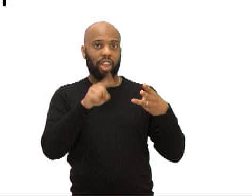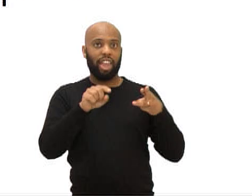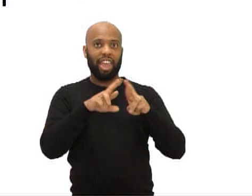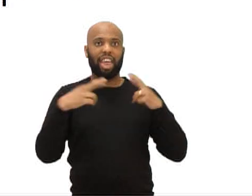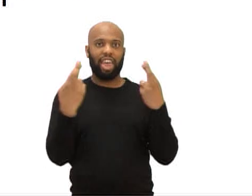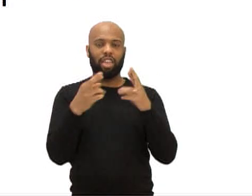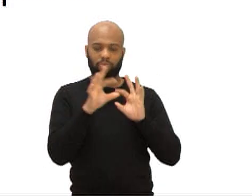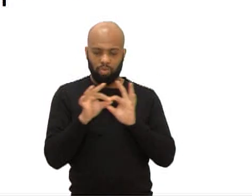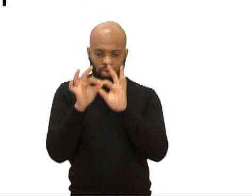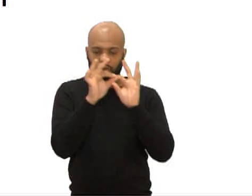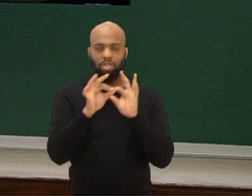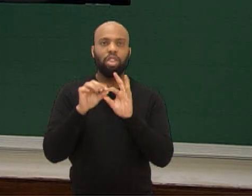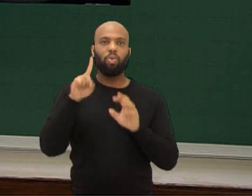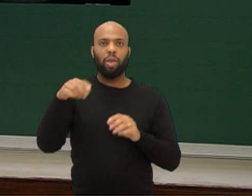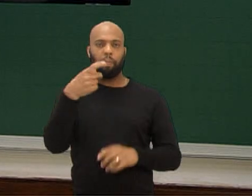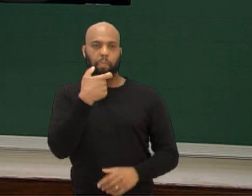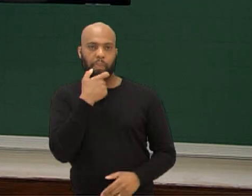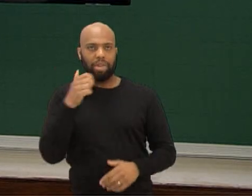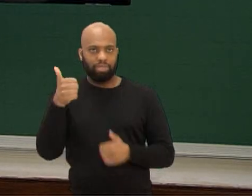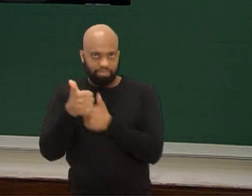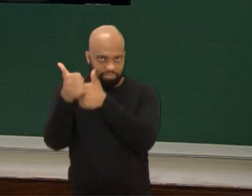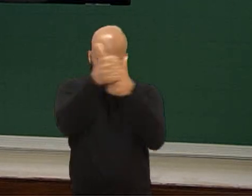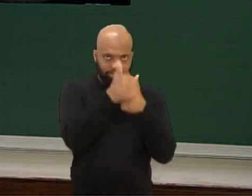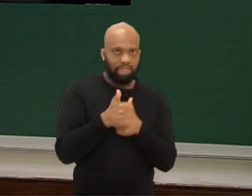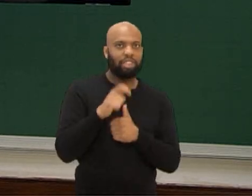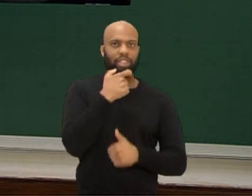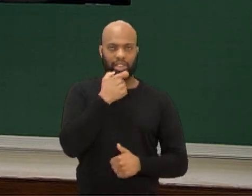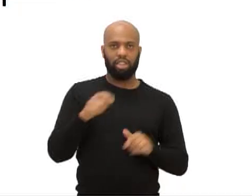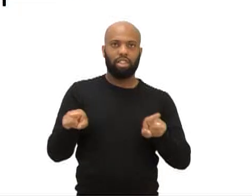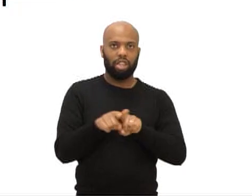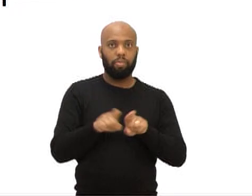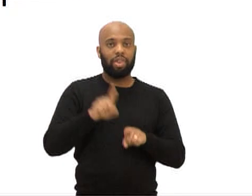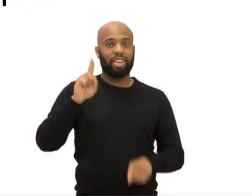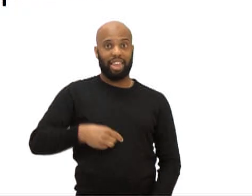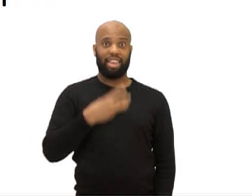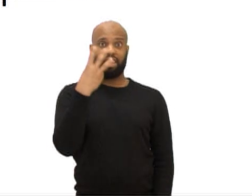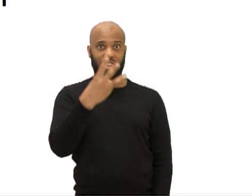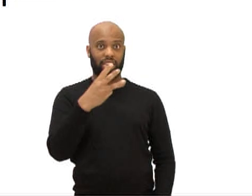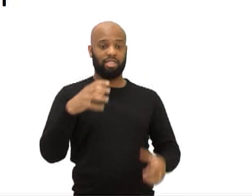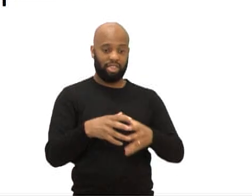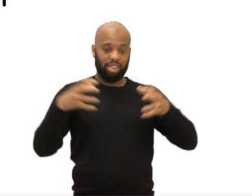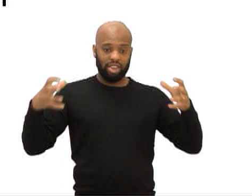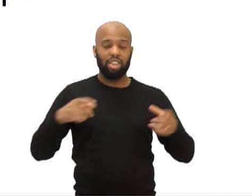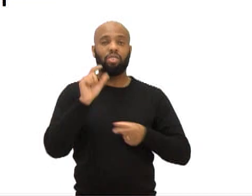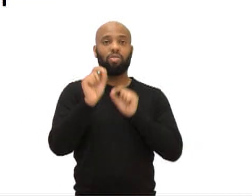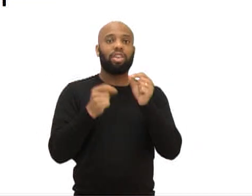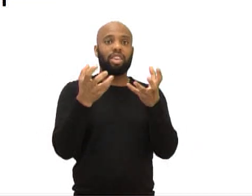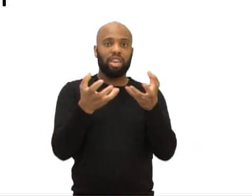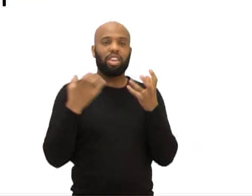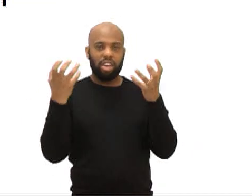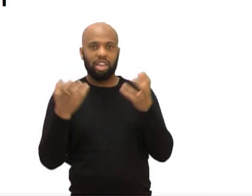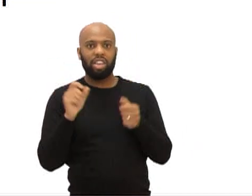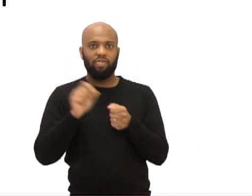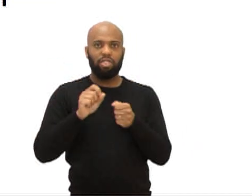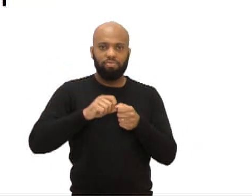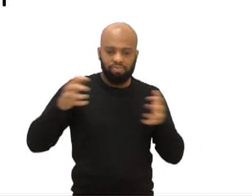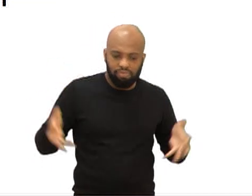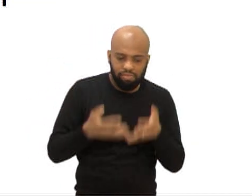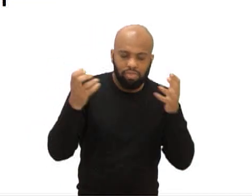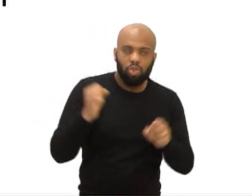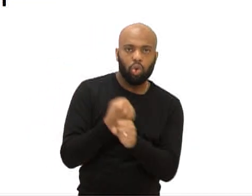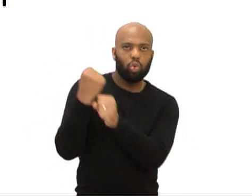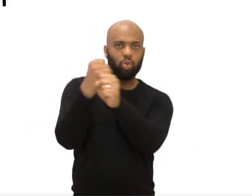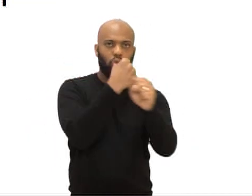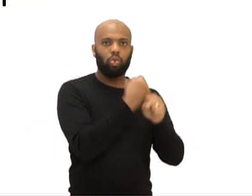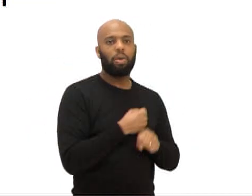que eram chamados de os três grandes, era de reconstruir os países atingidos pelo